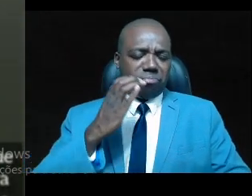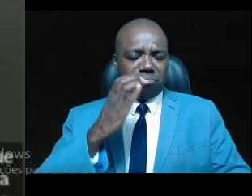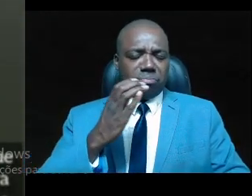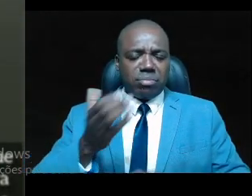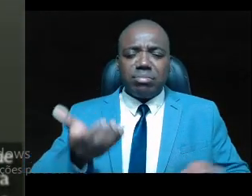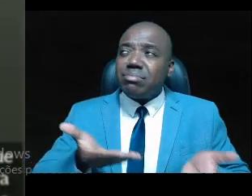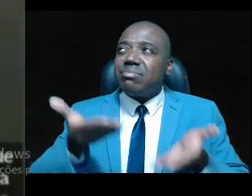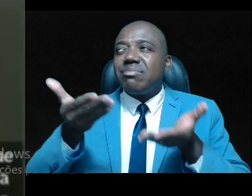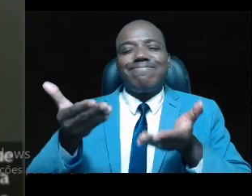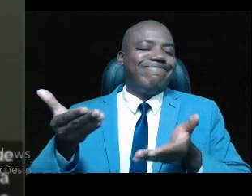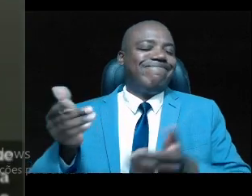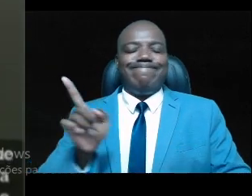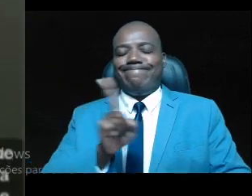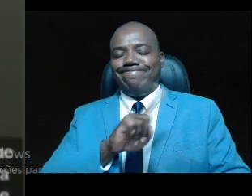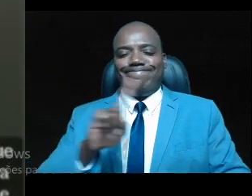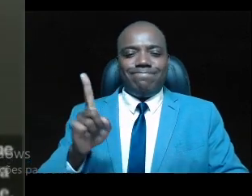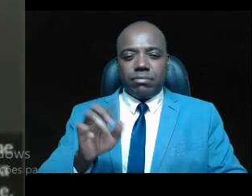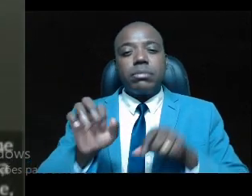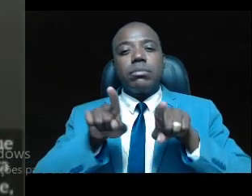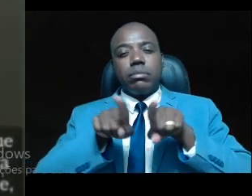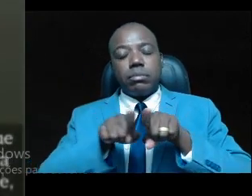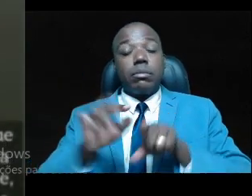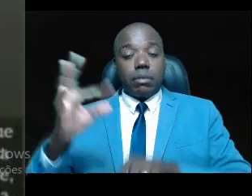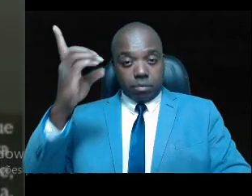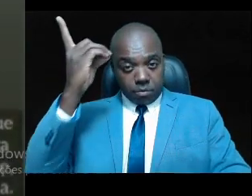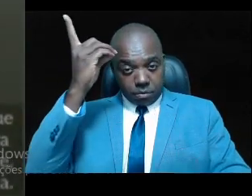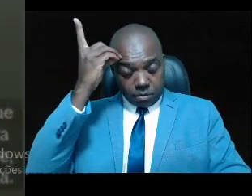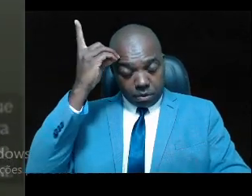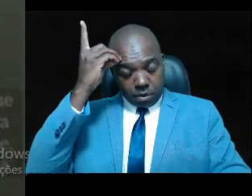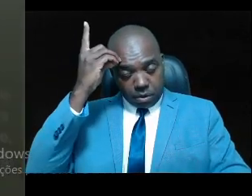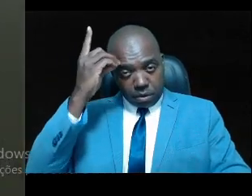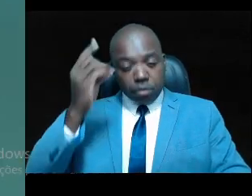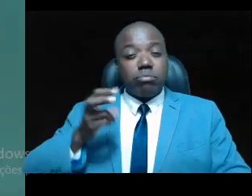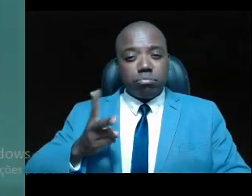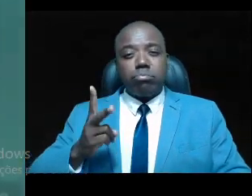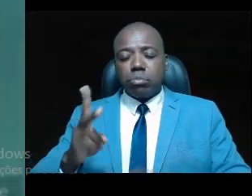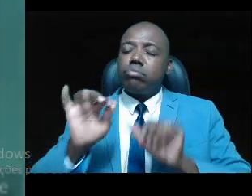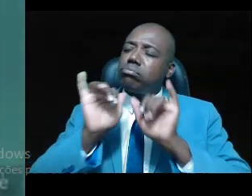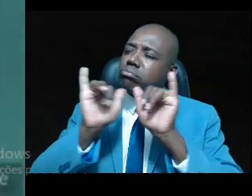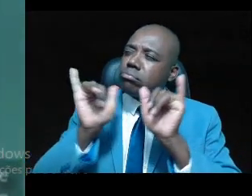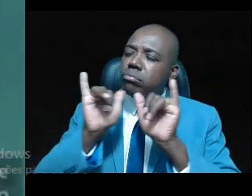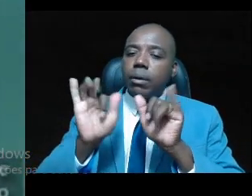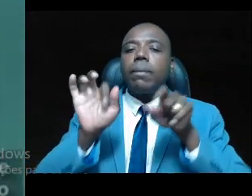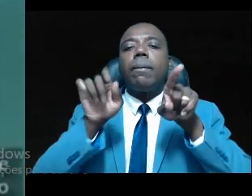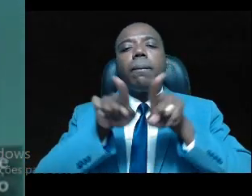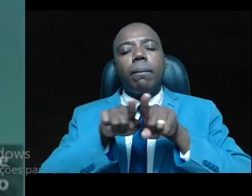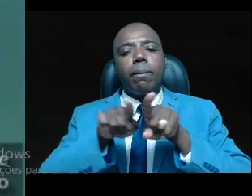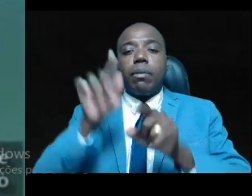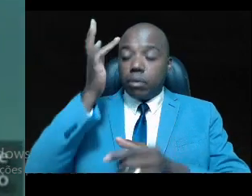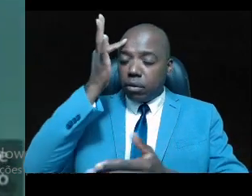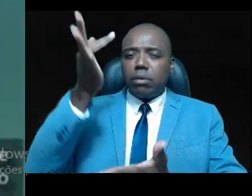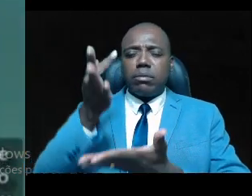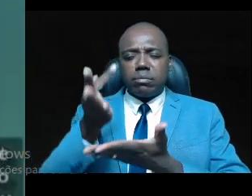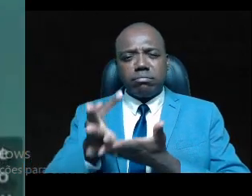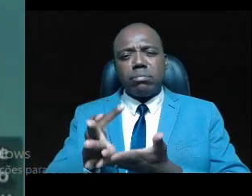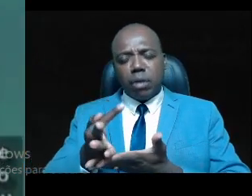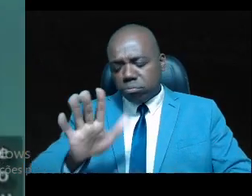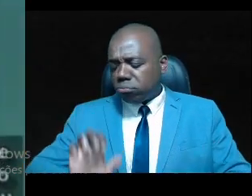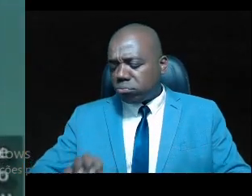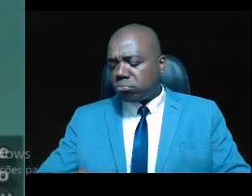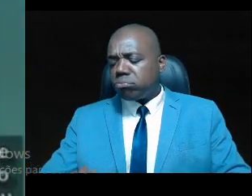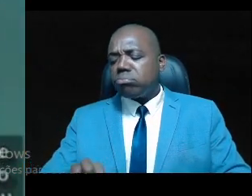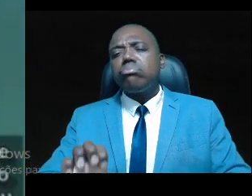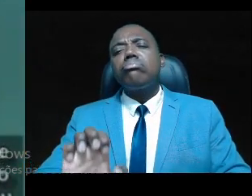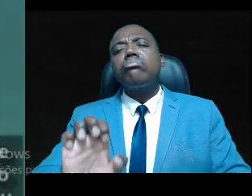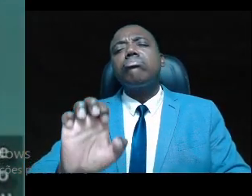testemunho dos seus dons, que por ela, depois de morto, ainda fala. Pela fé, Enoque foi trasladado para não